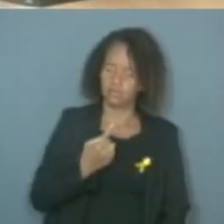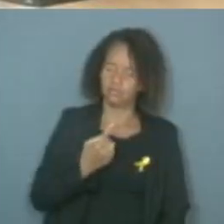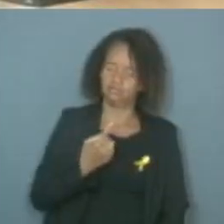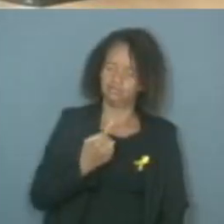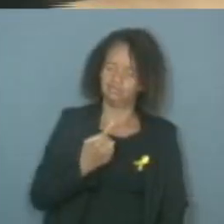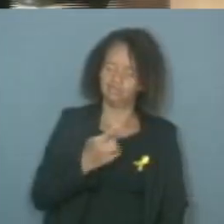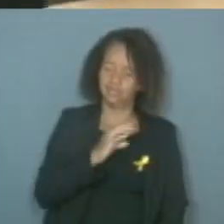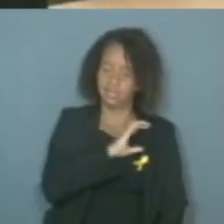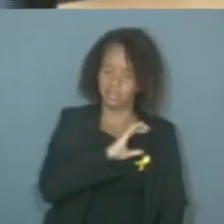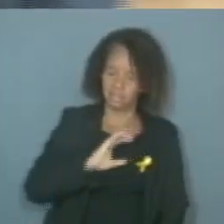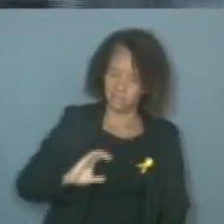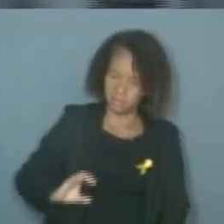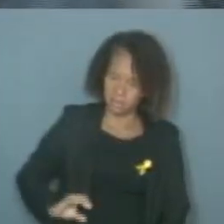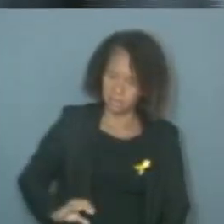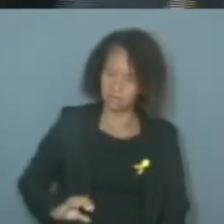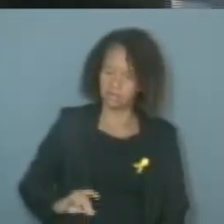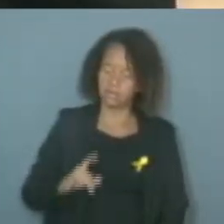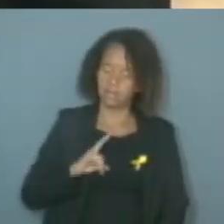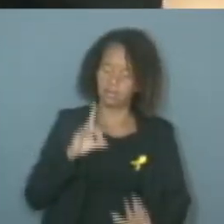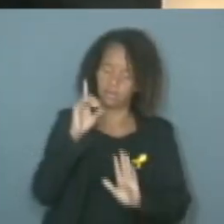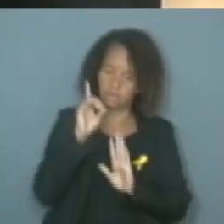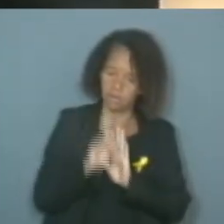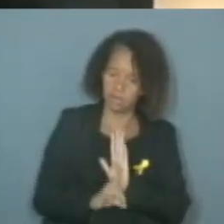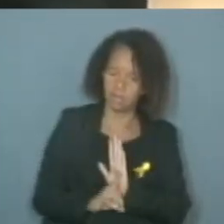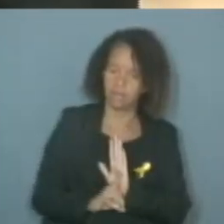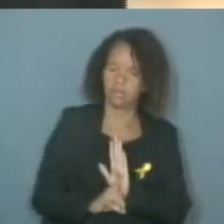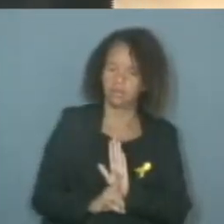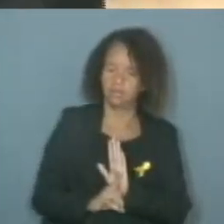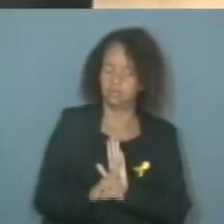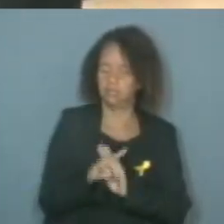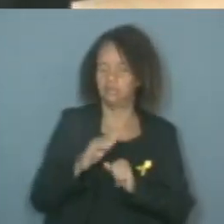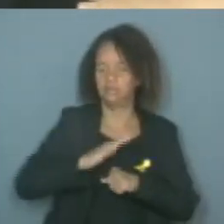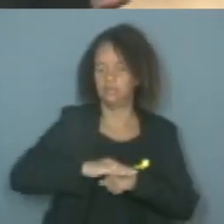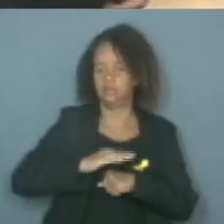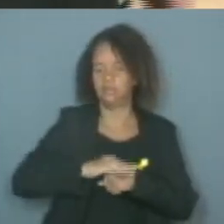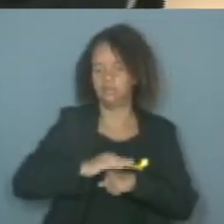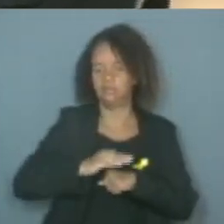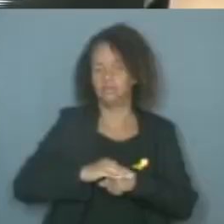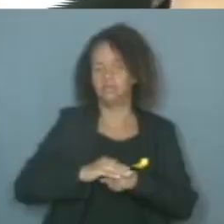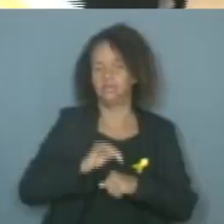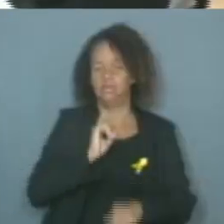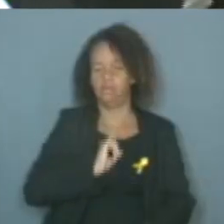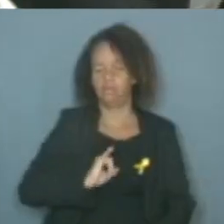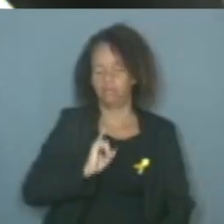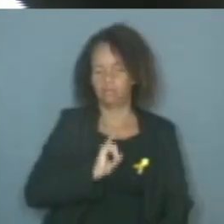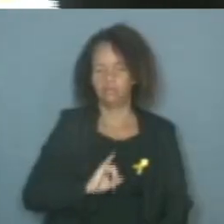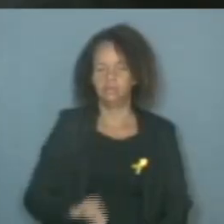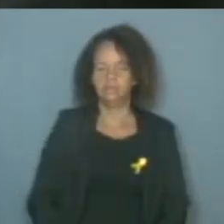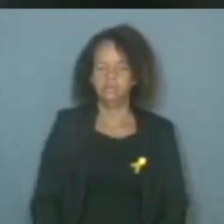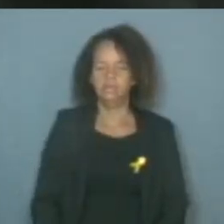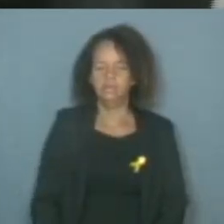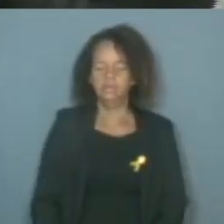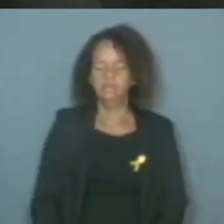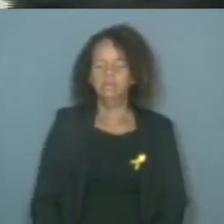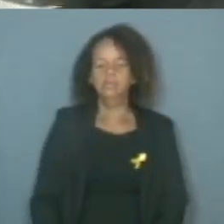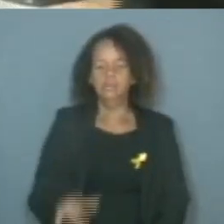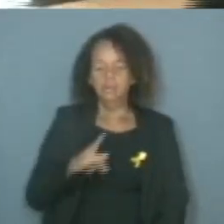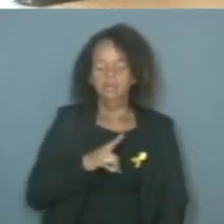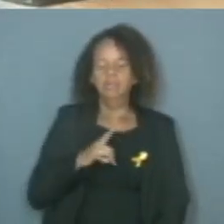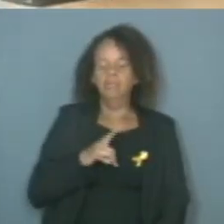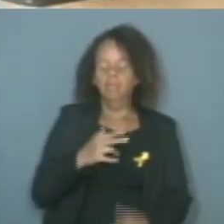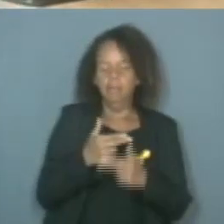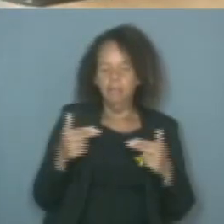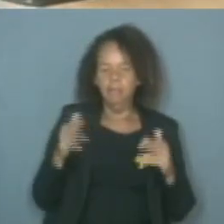cristãos teremos direito a este momento no recreio escolar. Também tem uma